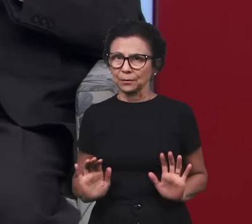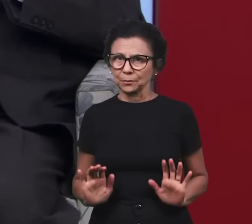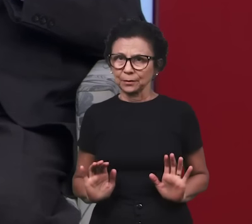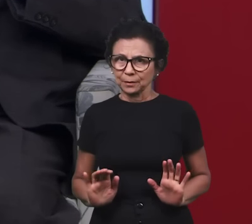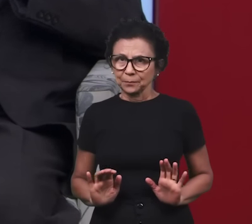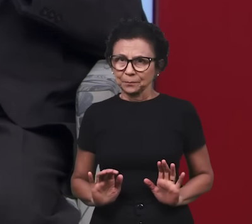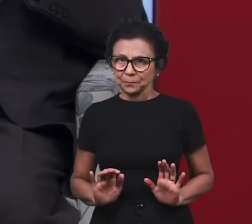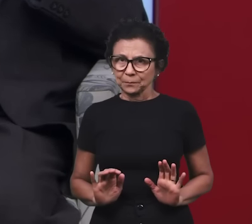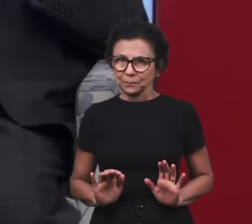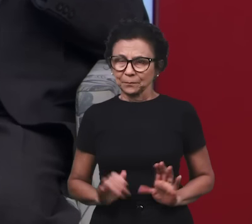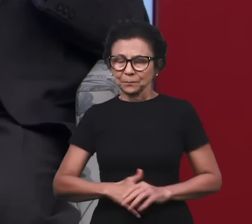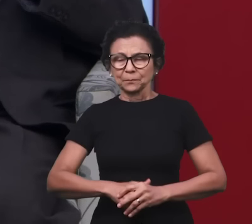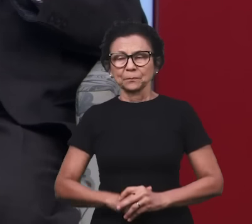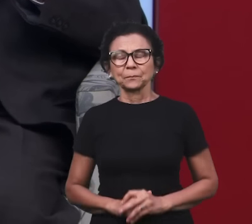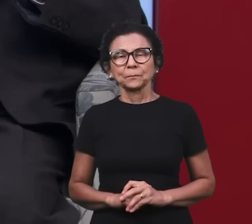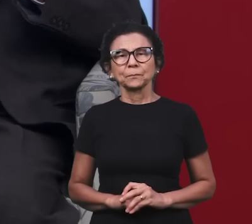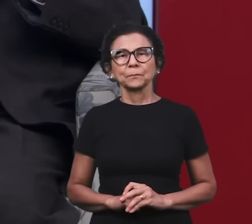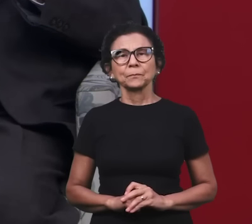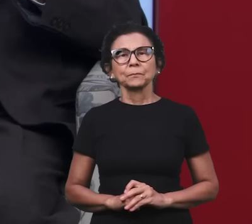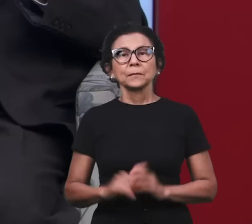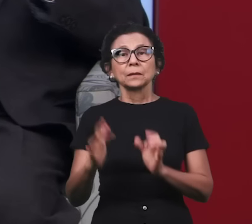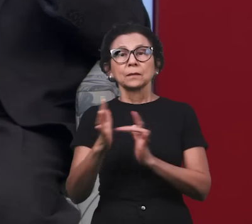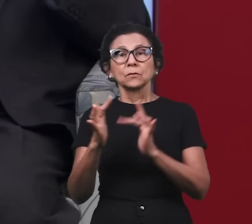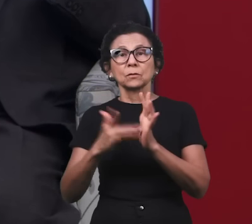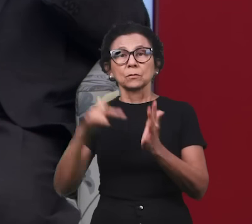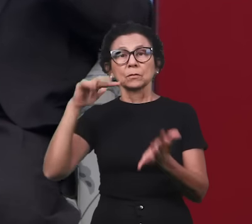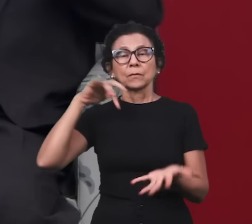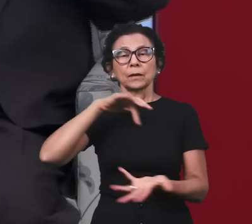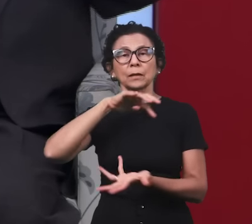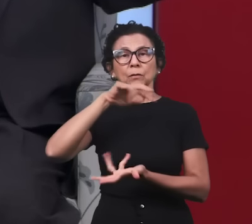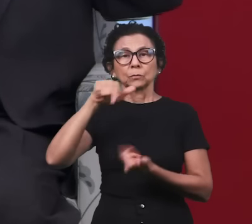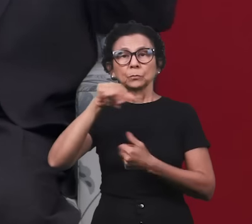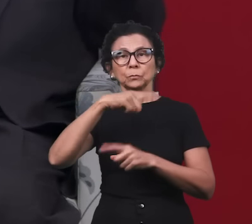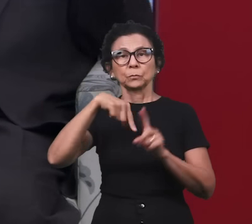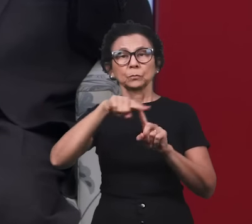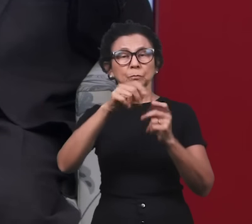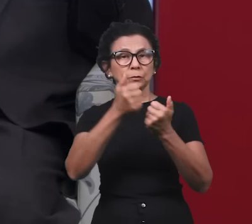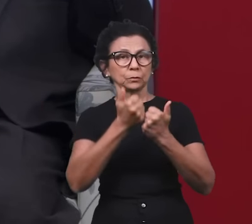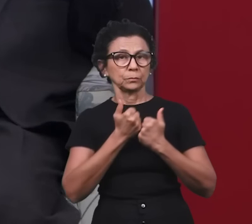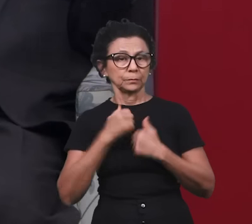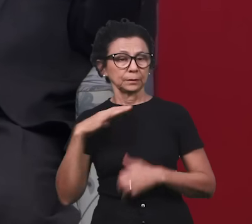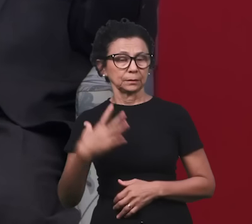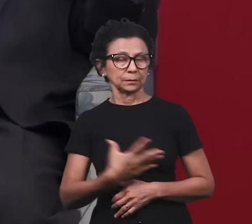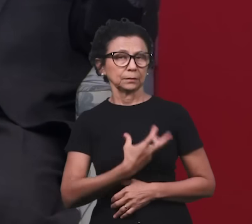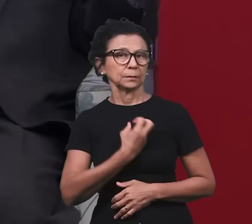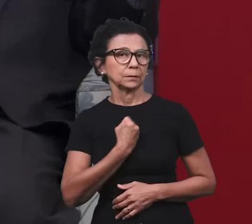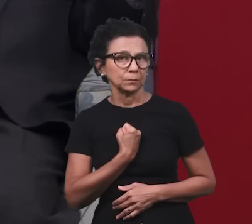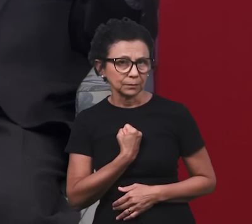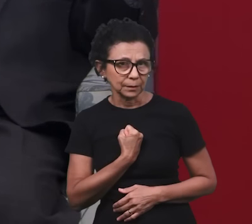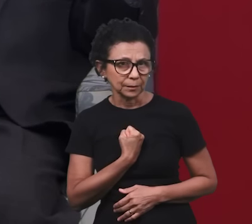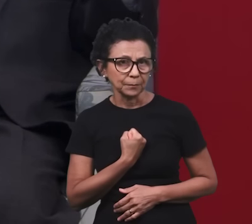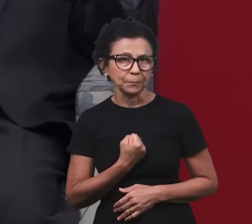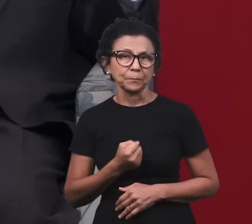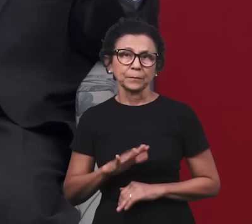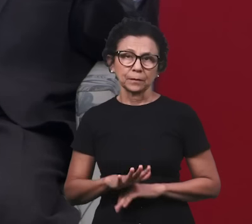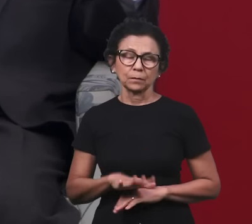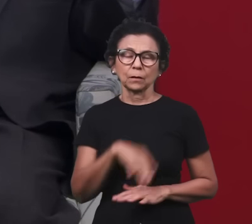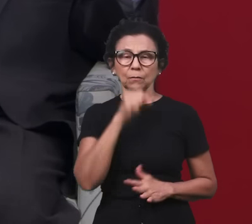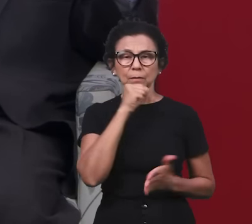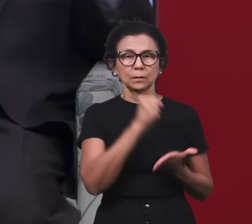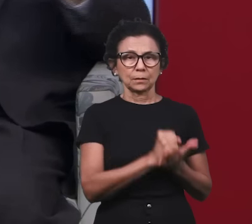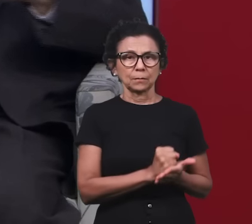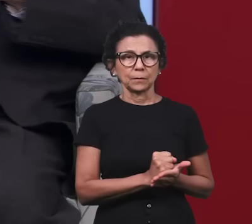importante. Vamos destacar então que no final de tudo, o Velho Testamento é só para